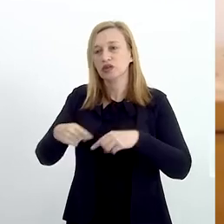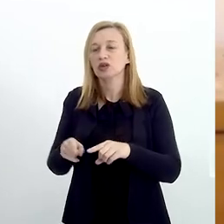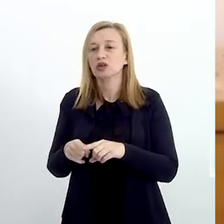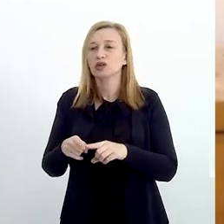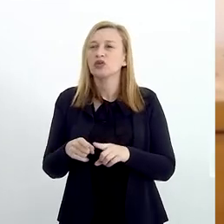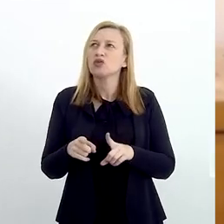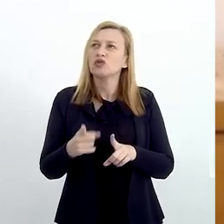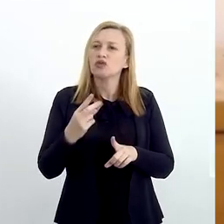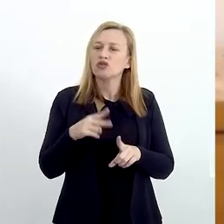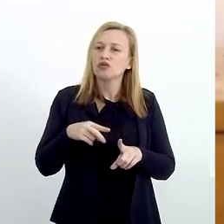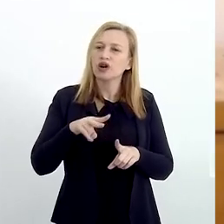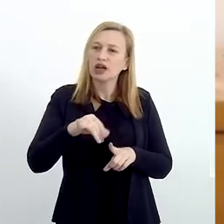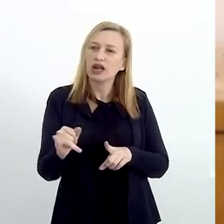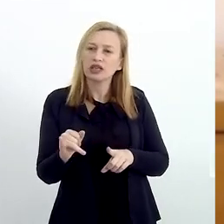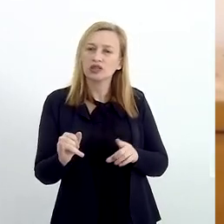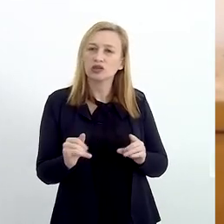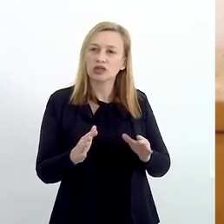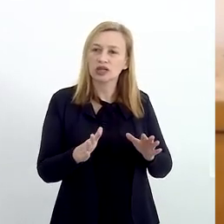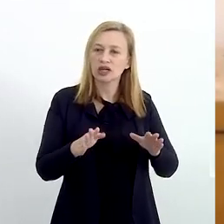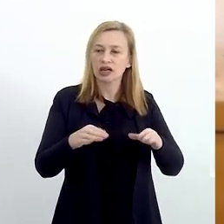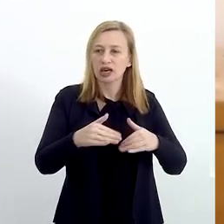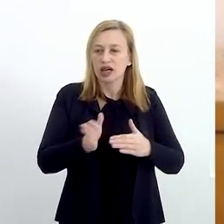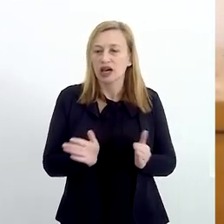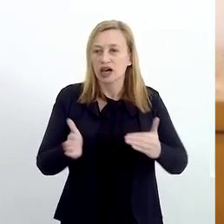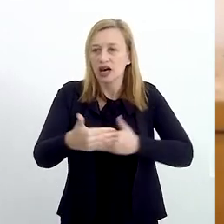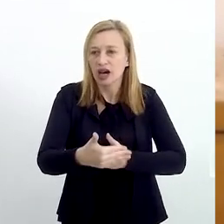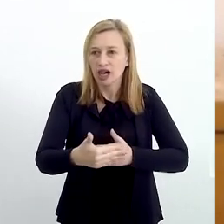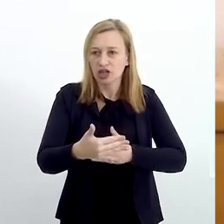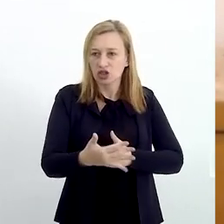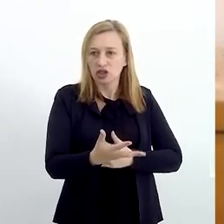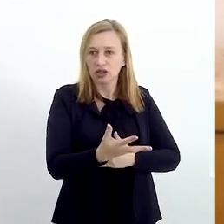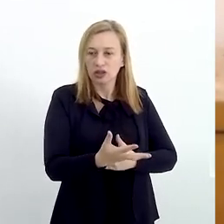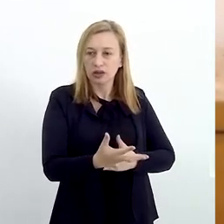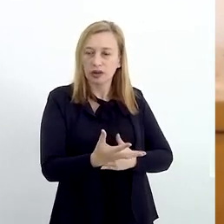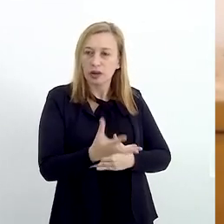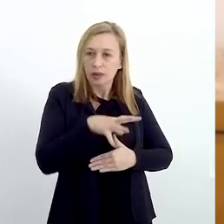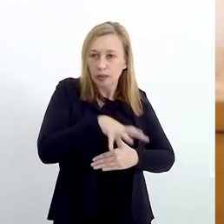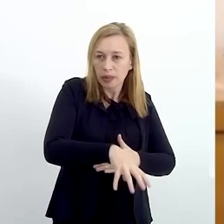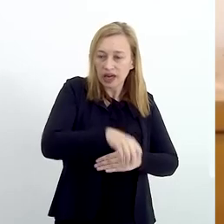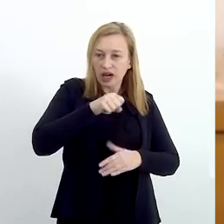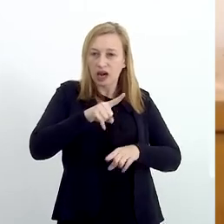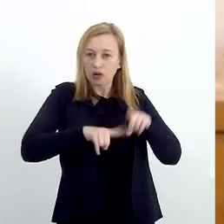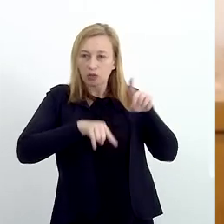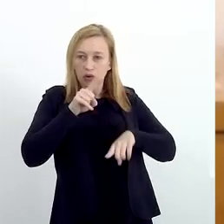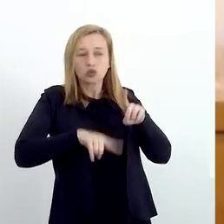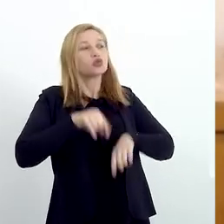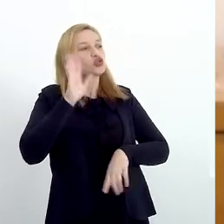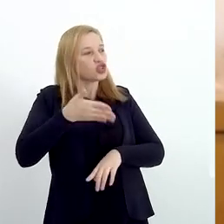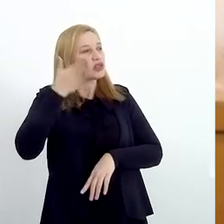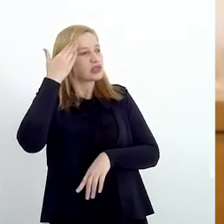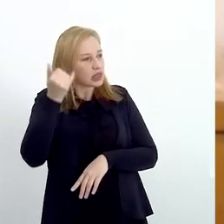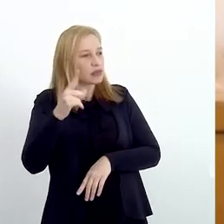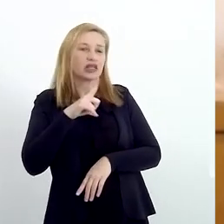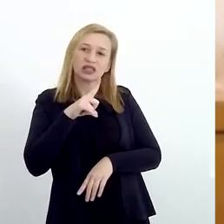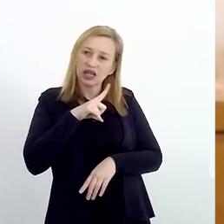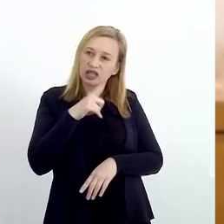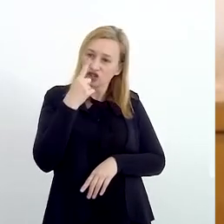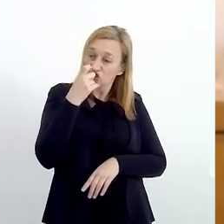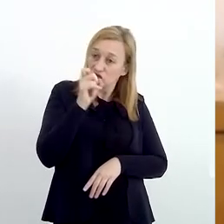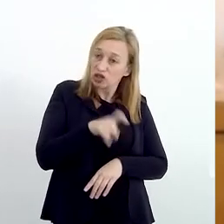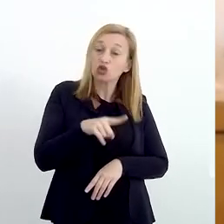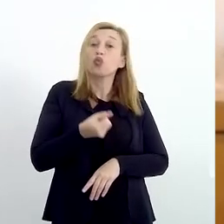vai lá no no nosso as caixas coletoras retirar esse produto Ele já sabe o que tá e